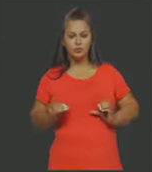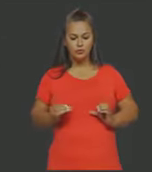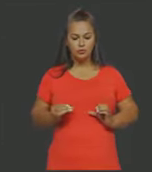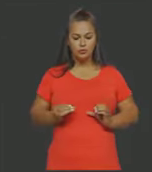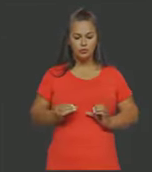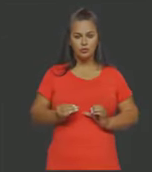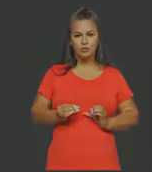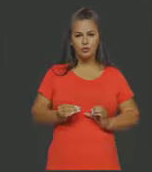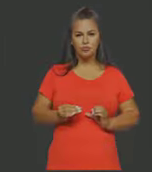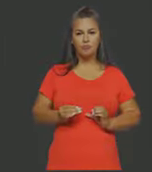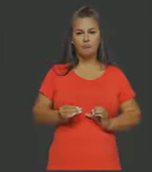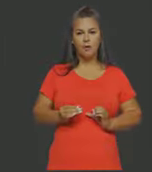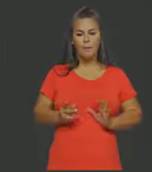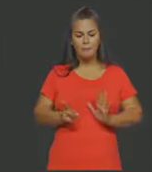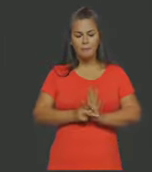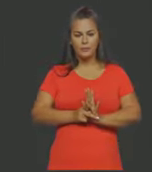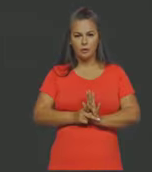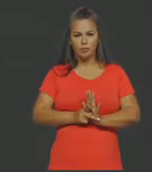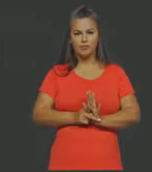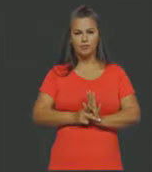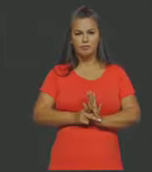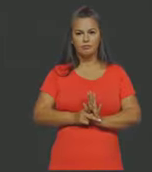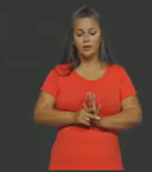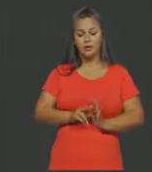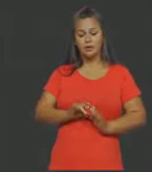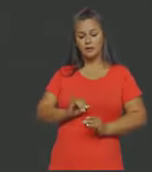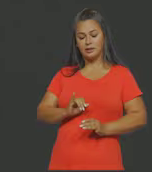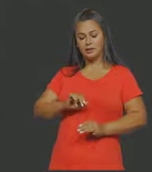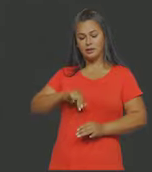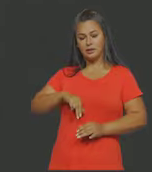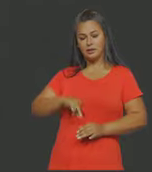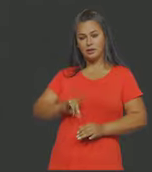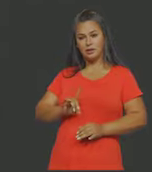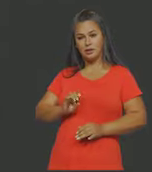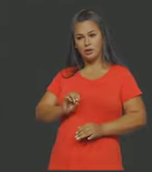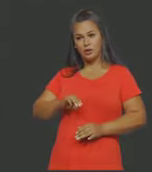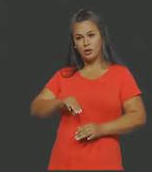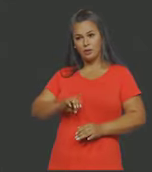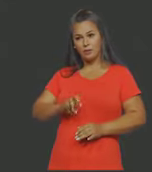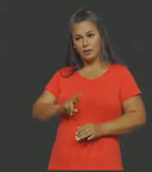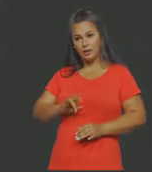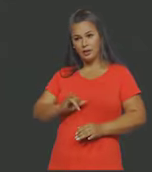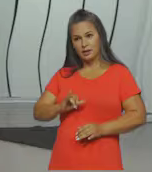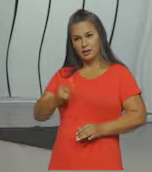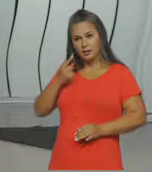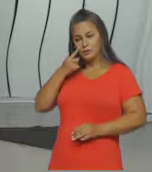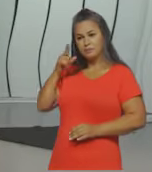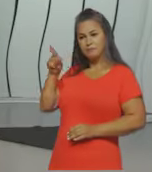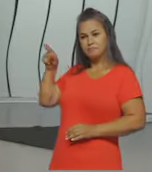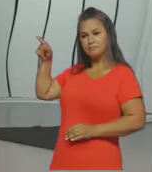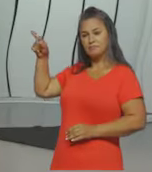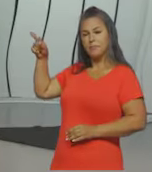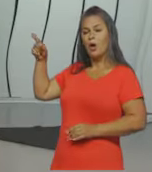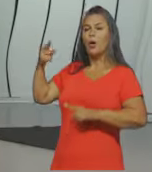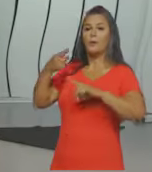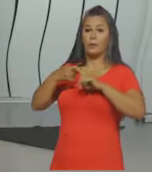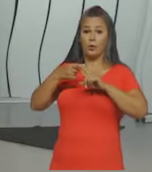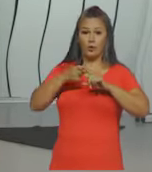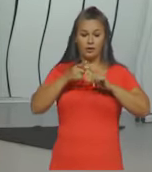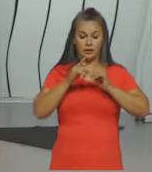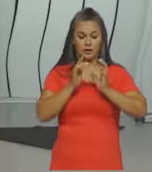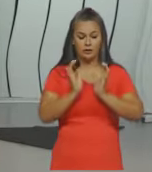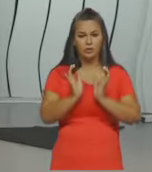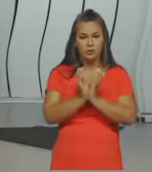né, do útero. O miométrio aqui no meio, então o útero é um órgão formado de músculo, tá,